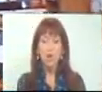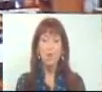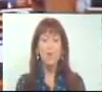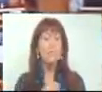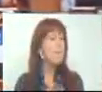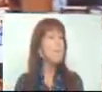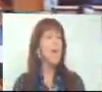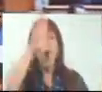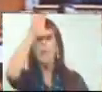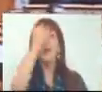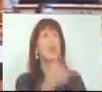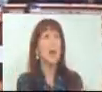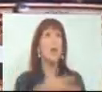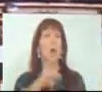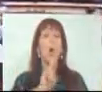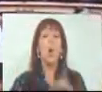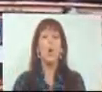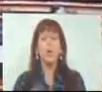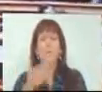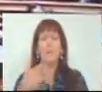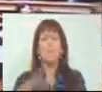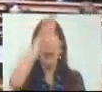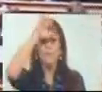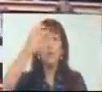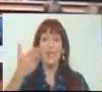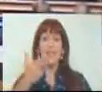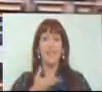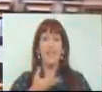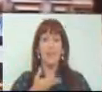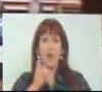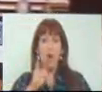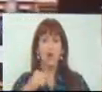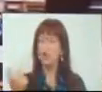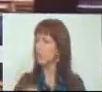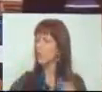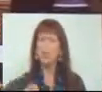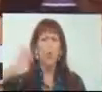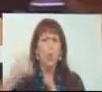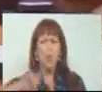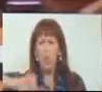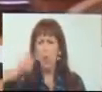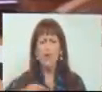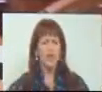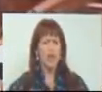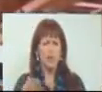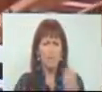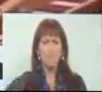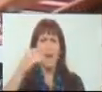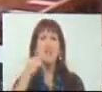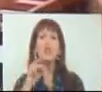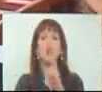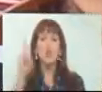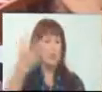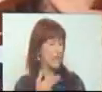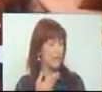É sabido que hoje o nosso maior ministério é o mega ministério da dívida. Todos os anos gastamos mais nos juros desta